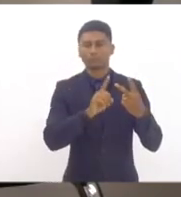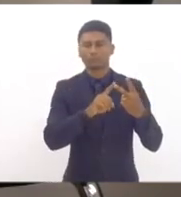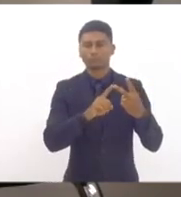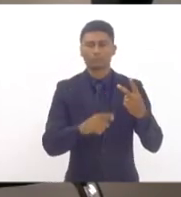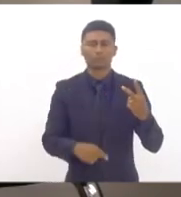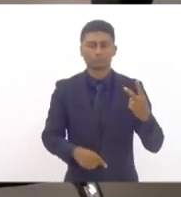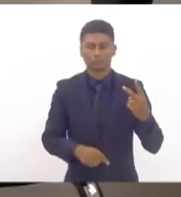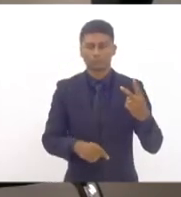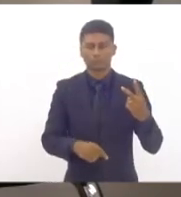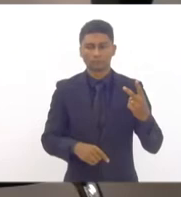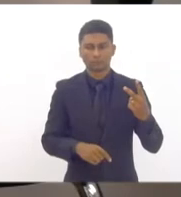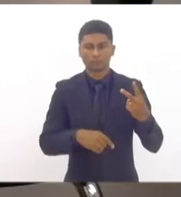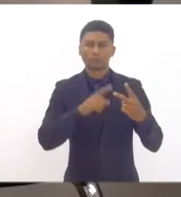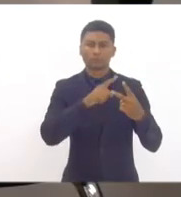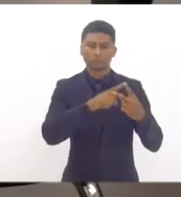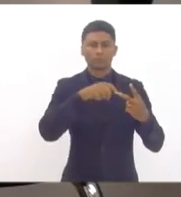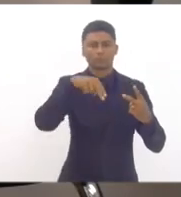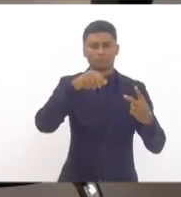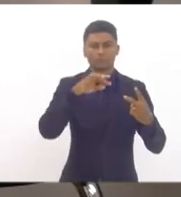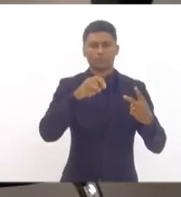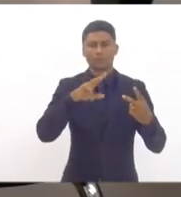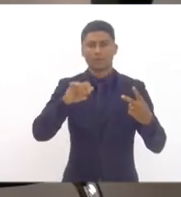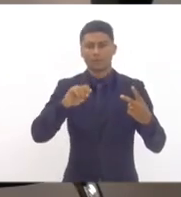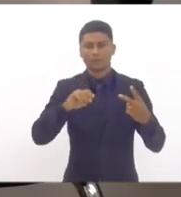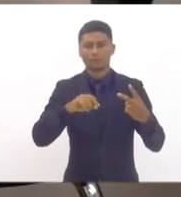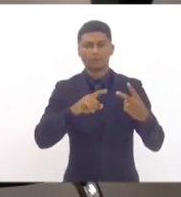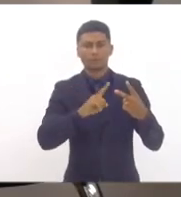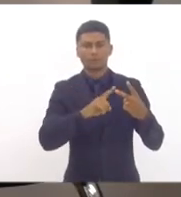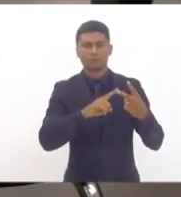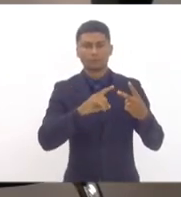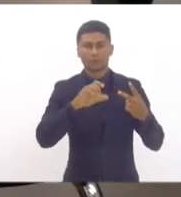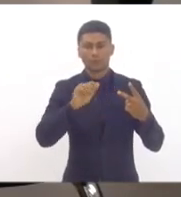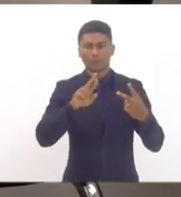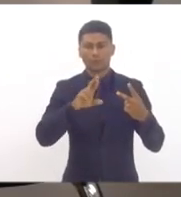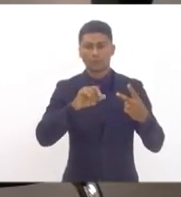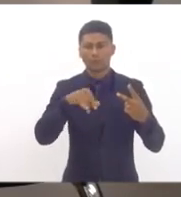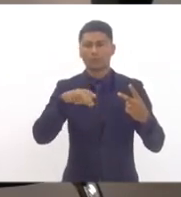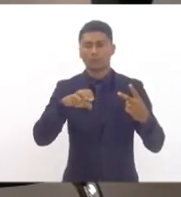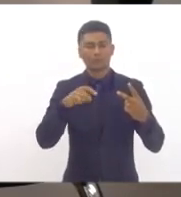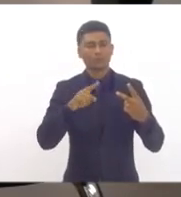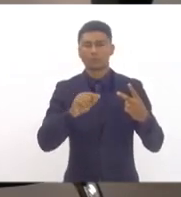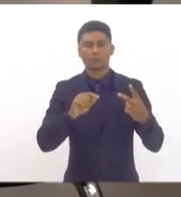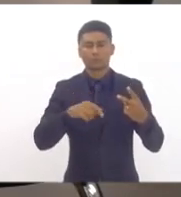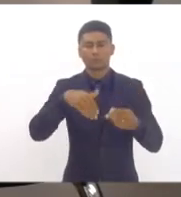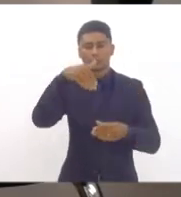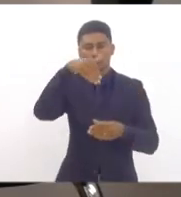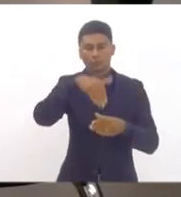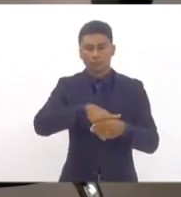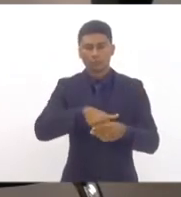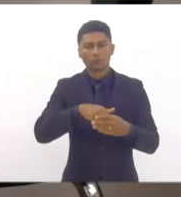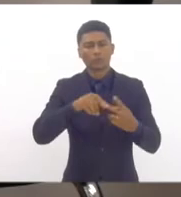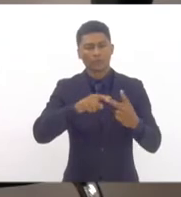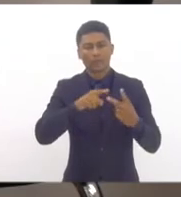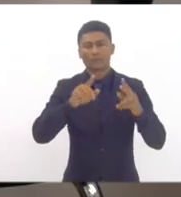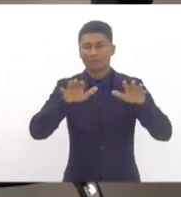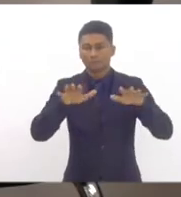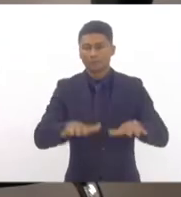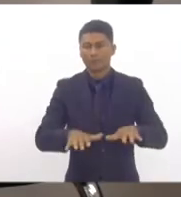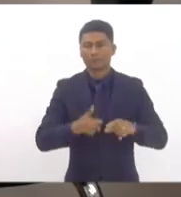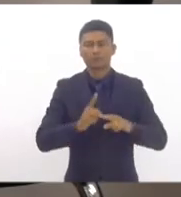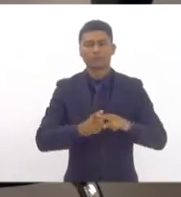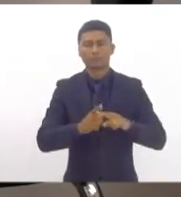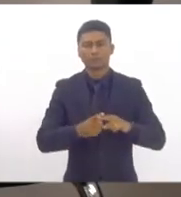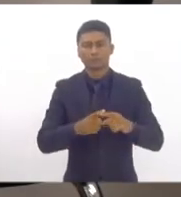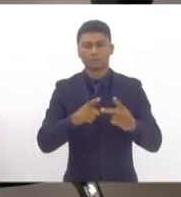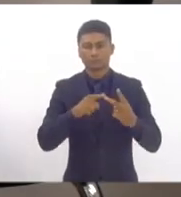A Natália é um voto de continuidade, né? A Caroline é um voto de enraizamento do comitê, porque a Caroline ela fez